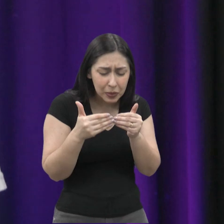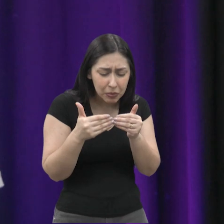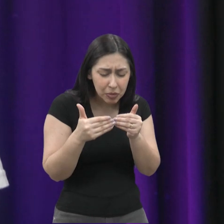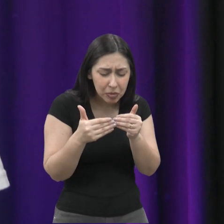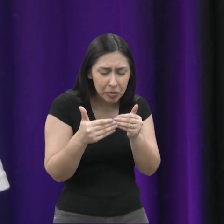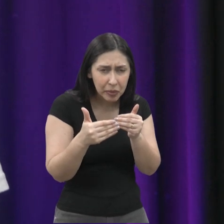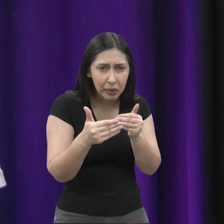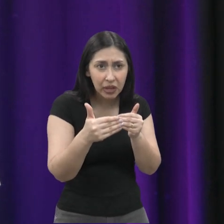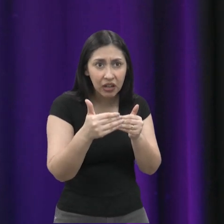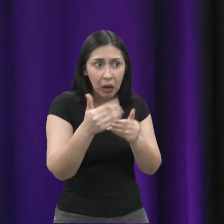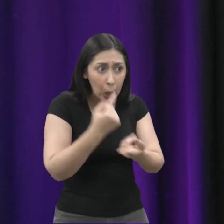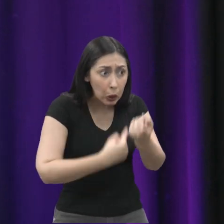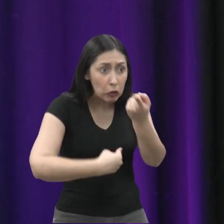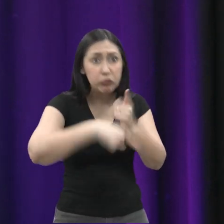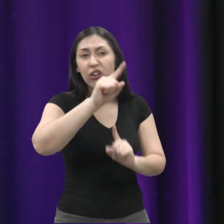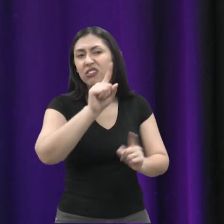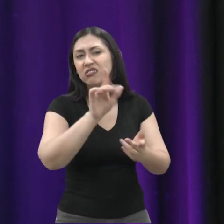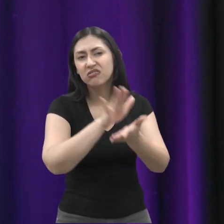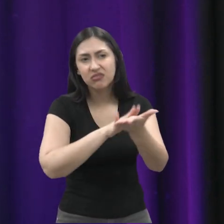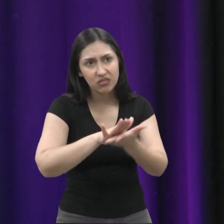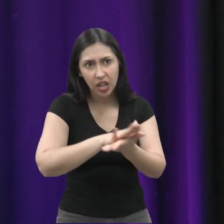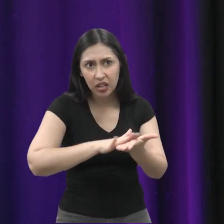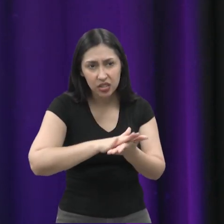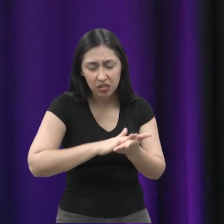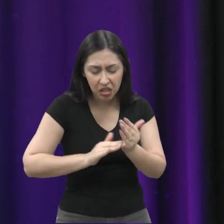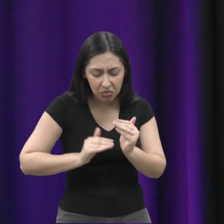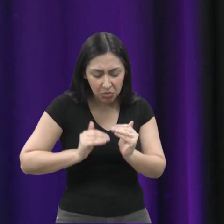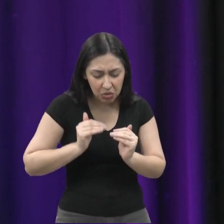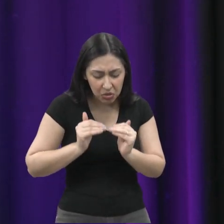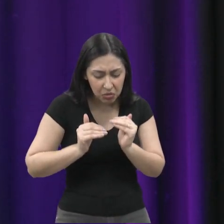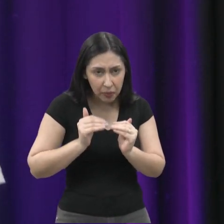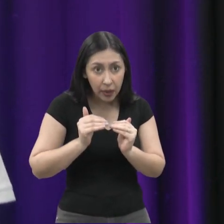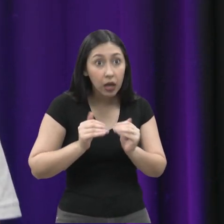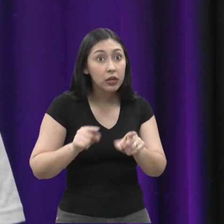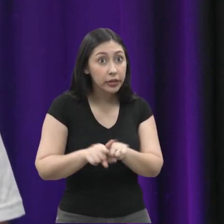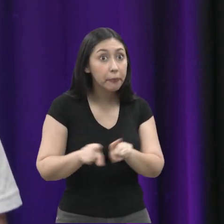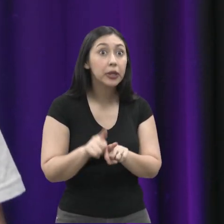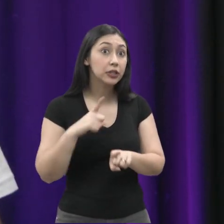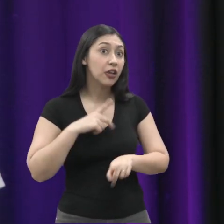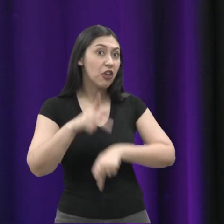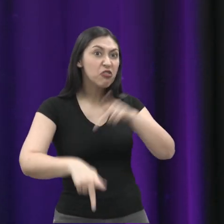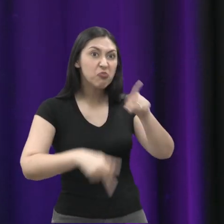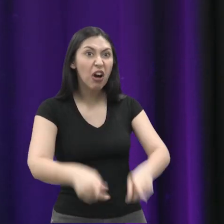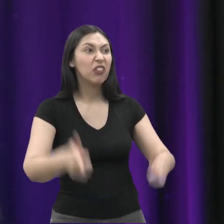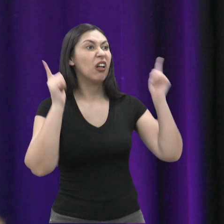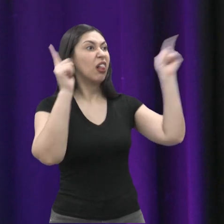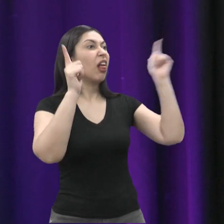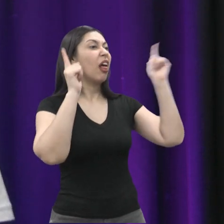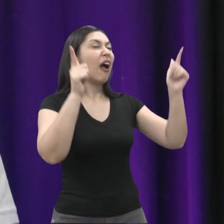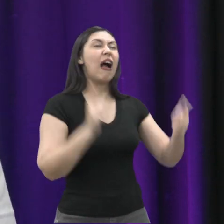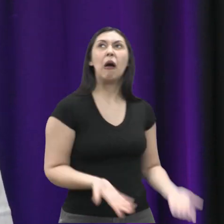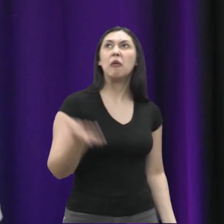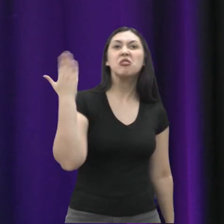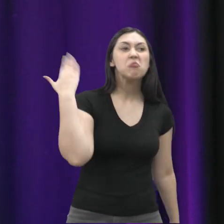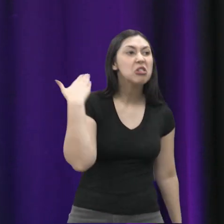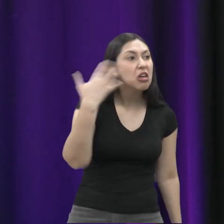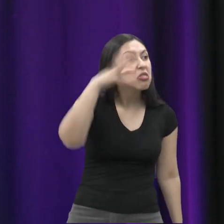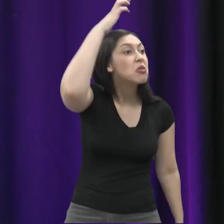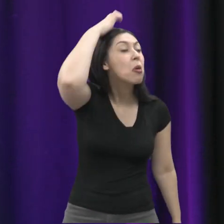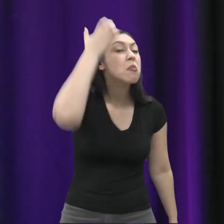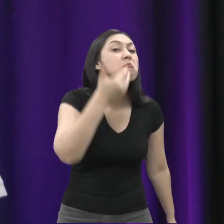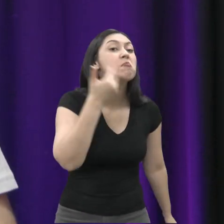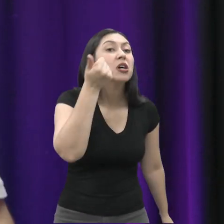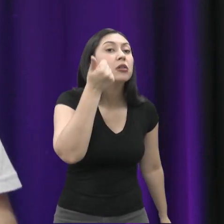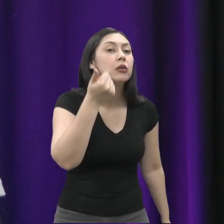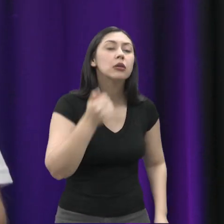a vida de ninguém como poderia ser esperado. Teve, inclusive, movimentos de revolta, gente que falava que era melhor na época do